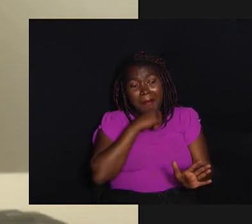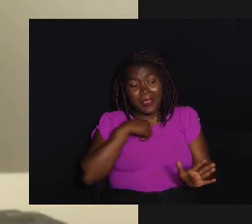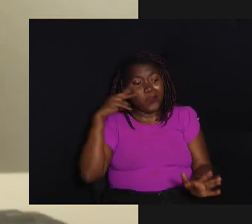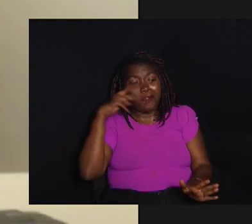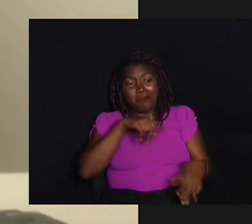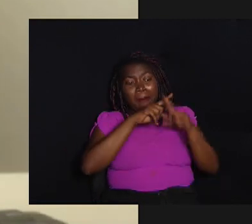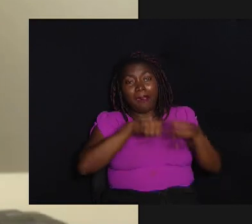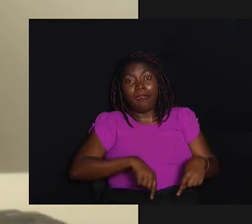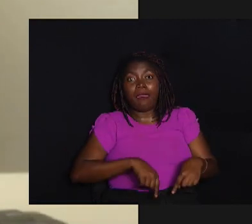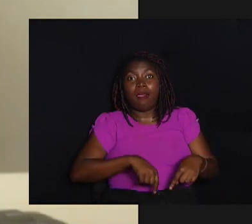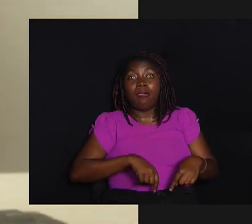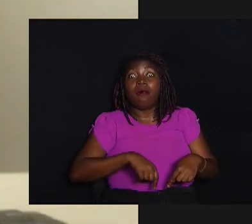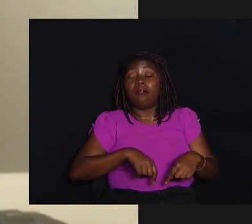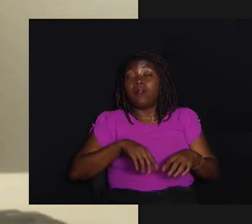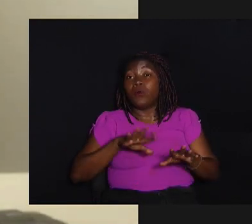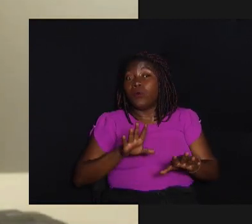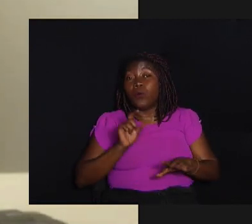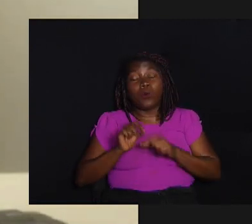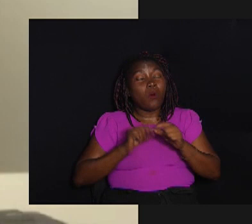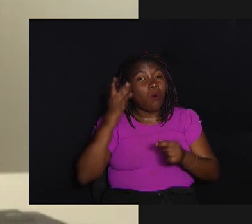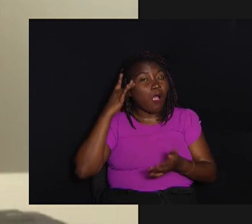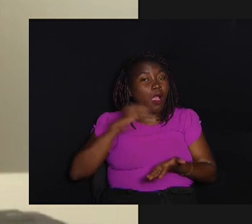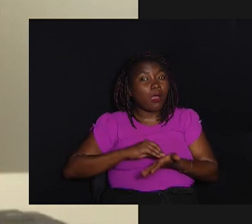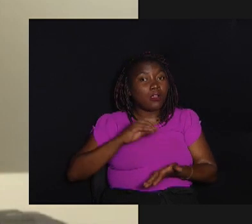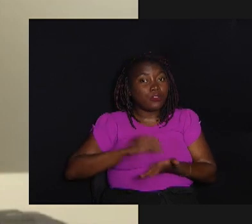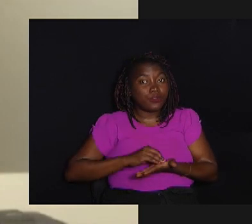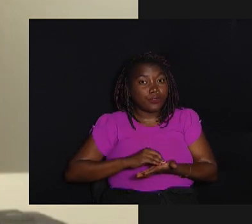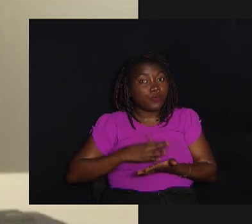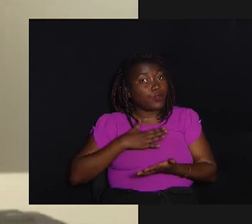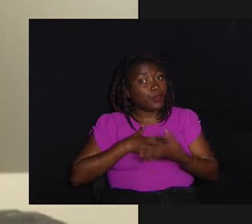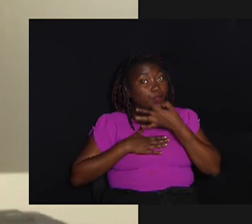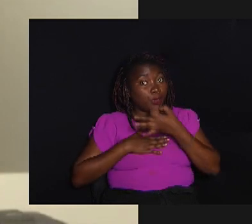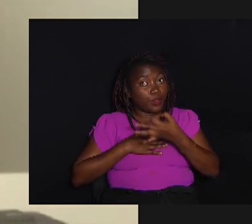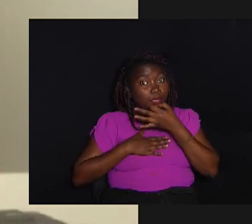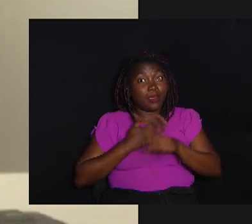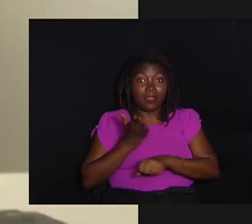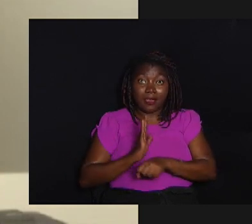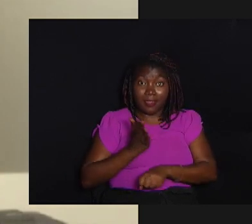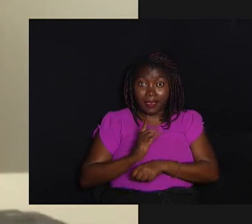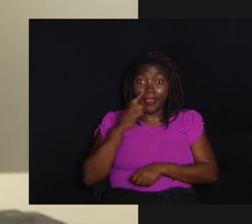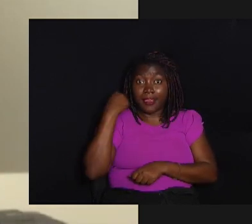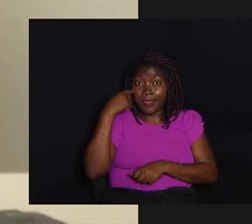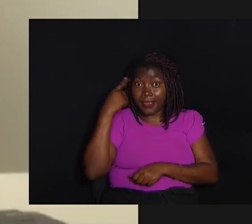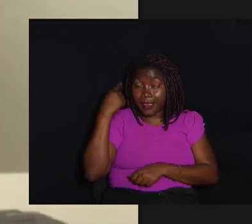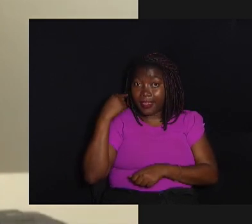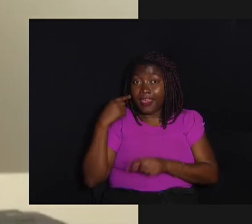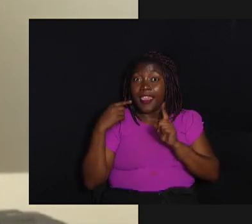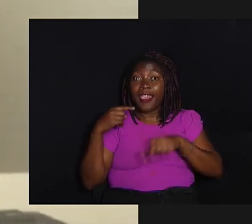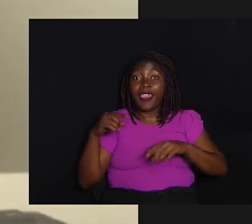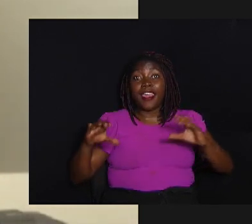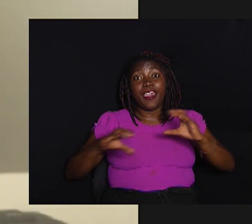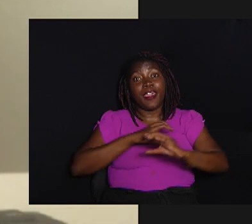Então, o que se precisa, o que eu acho que falta hoje, vendo na prática da advocacia, é essa comunicação